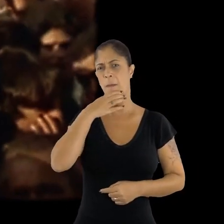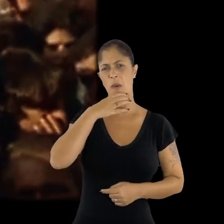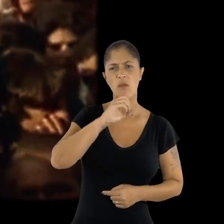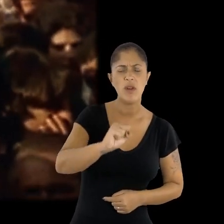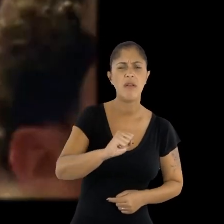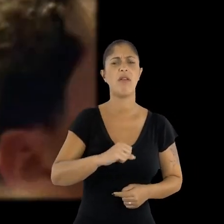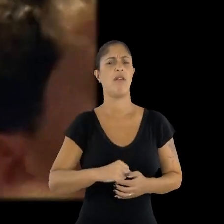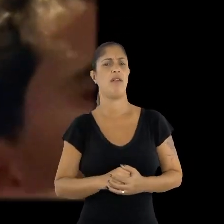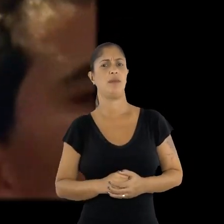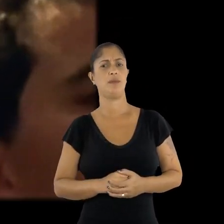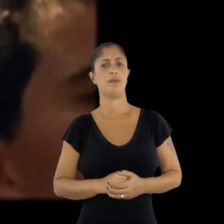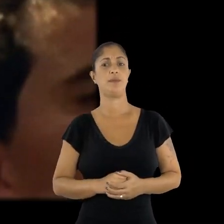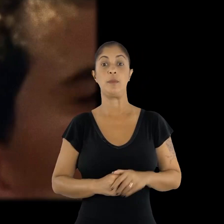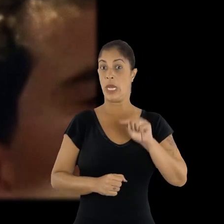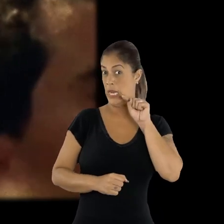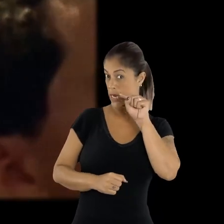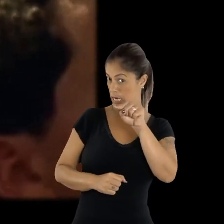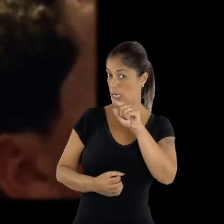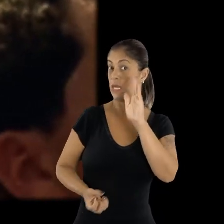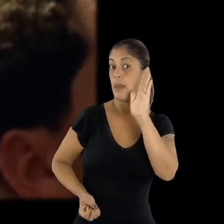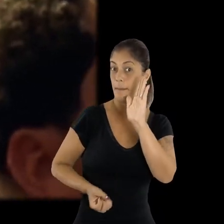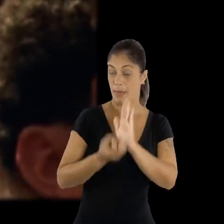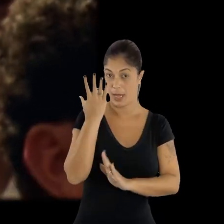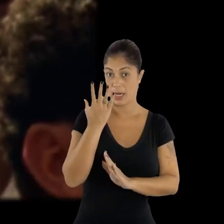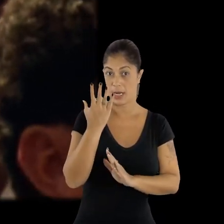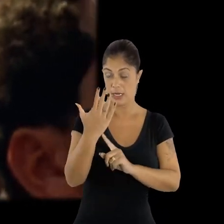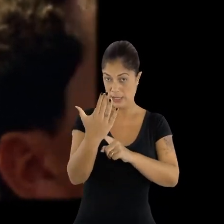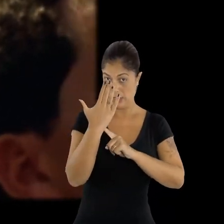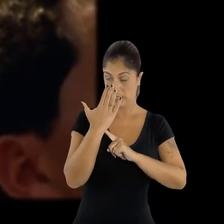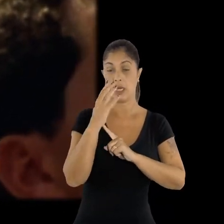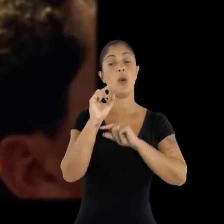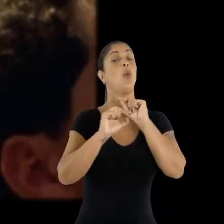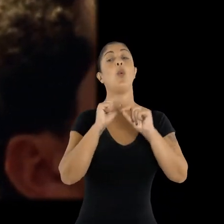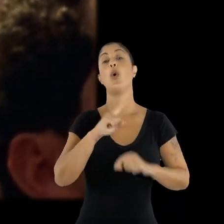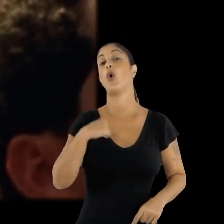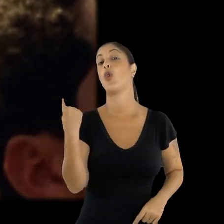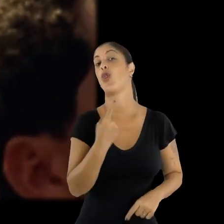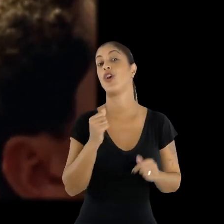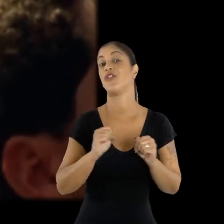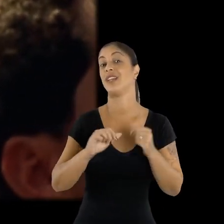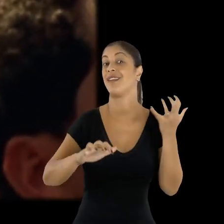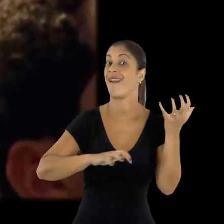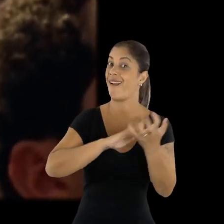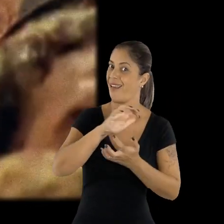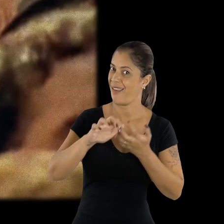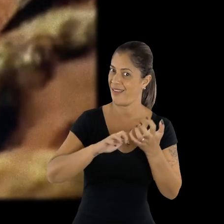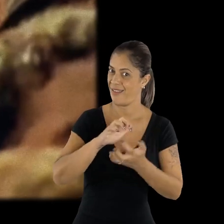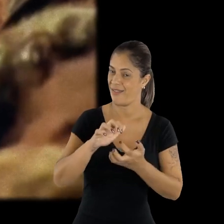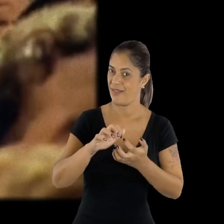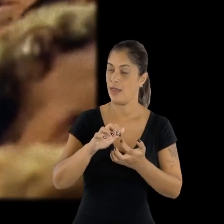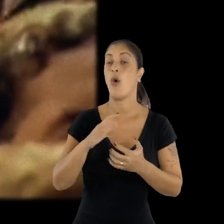Beto, de Paulo Freire. Isso aparece para nós quando nós fizemos a